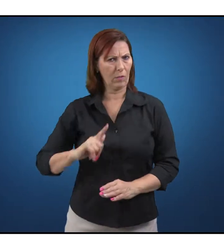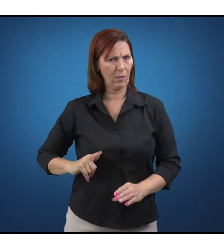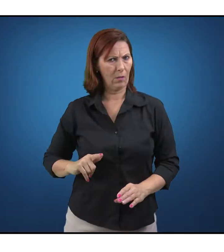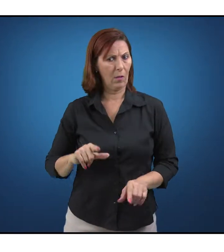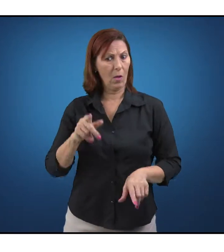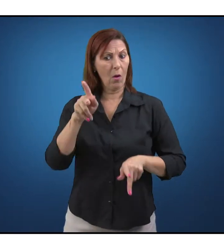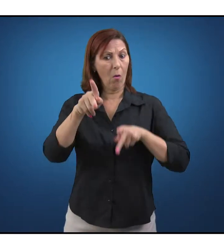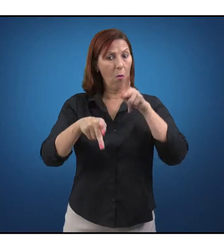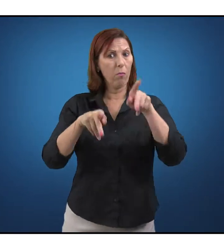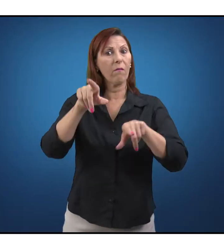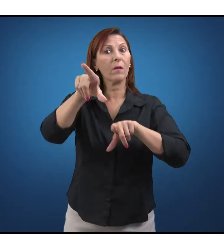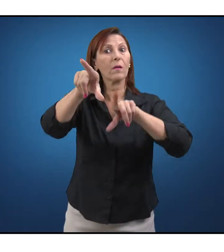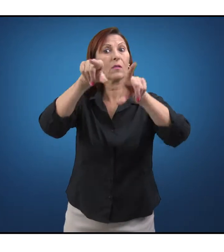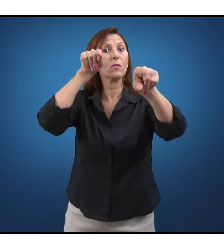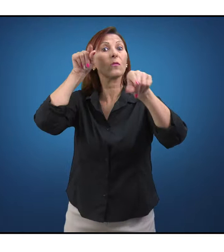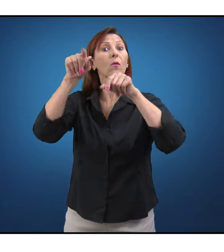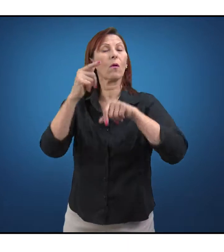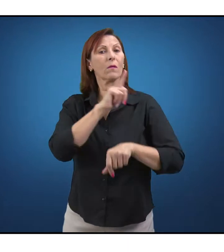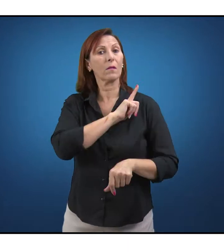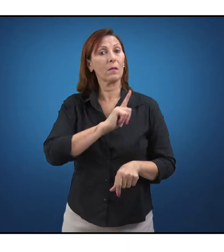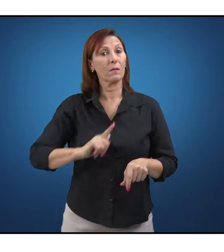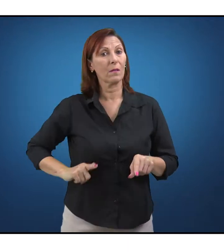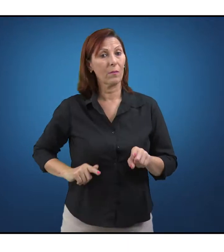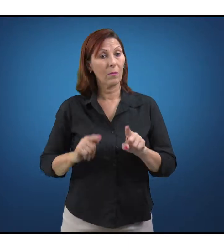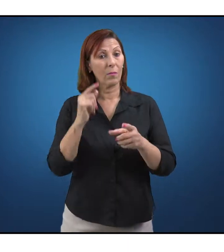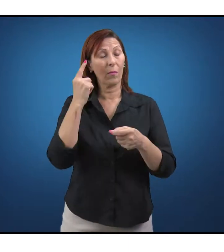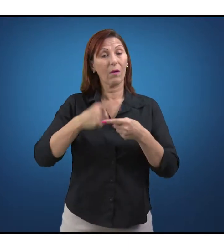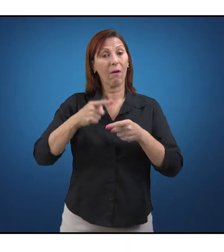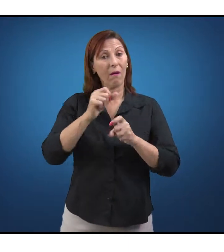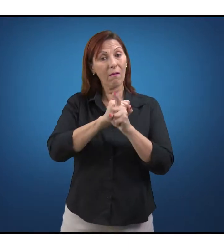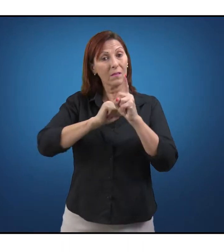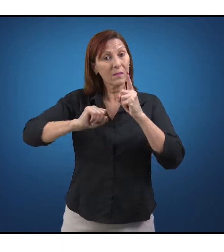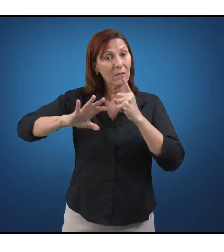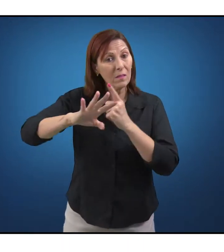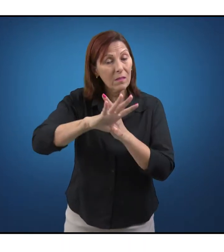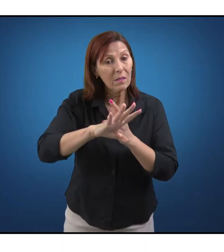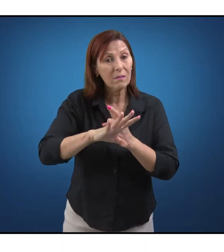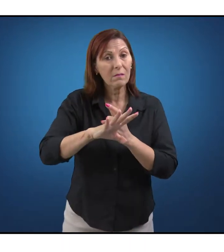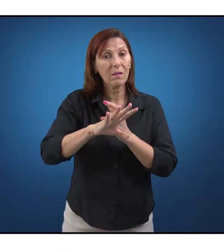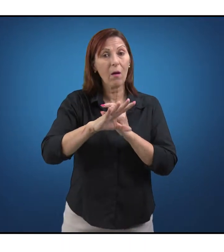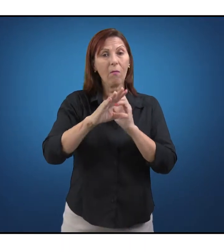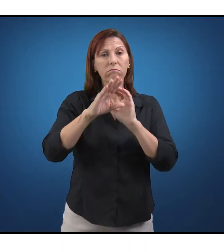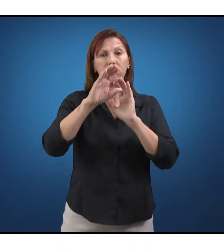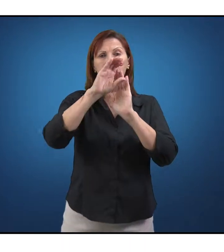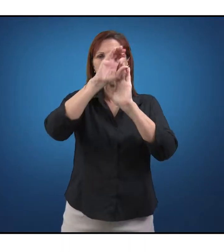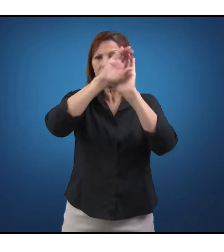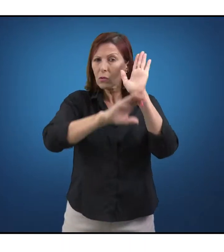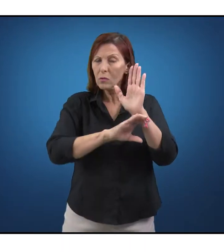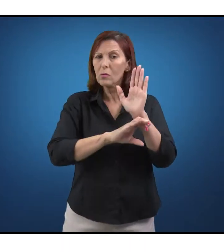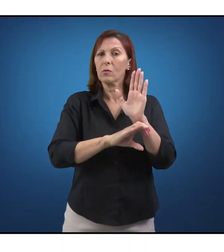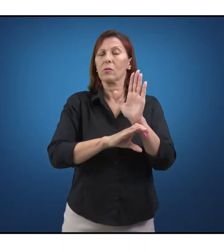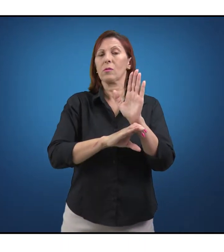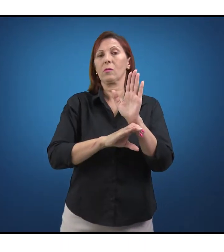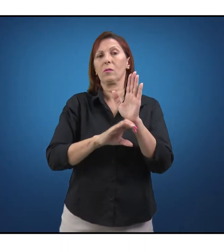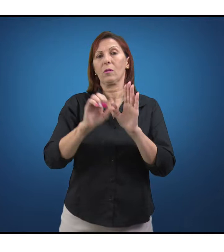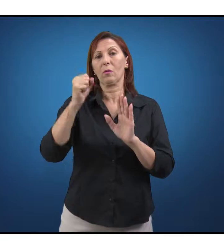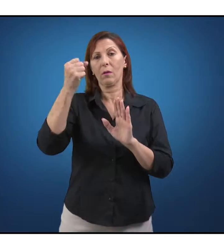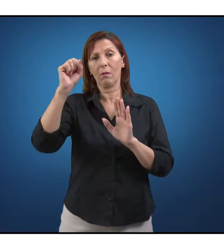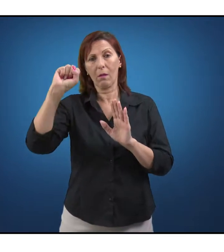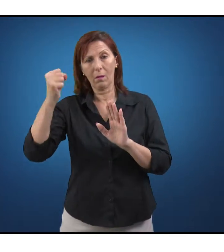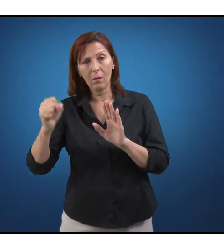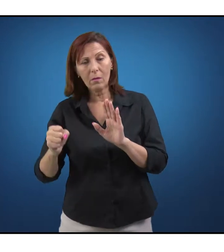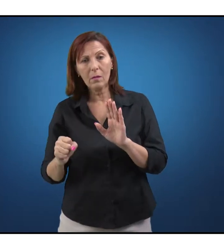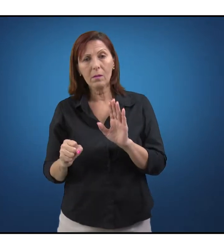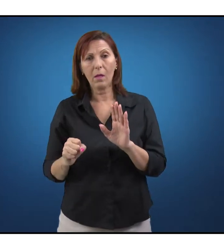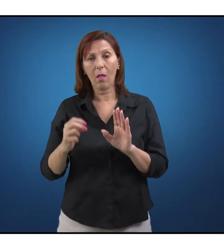povo que vai eleger. Por quê? Porque a sociedade, a partir da Constituição de 88, definiu que a nossa sociedade, portanto a nossa cultura,